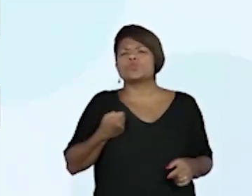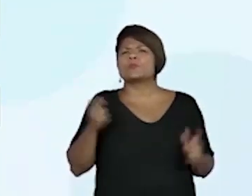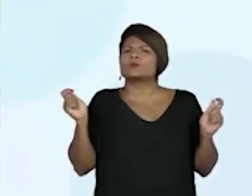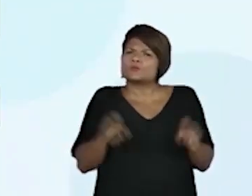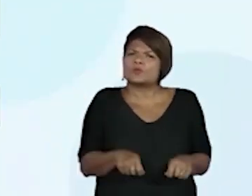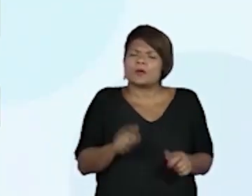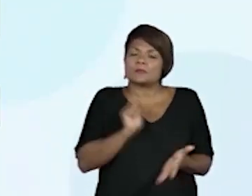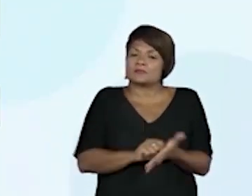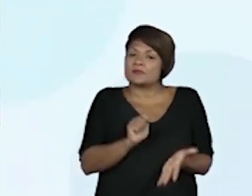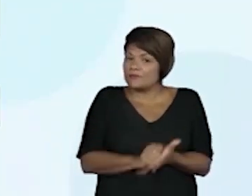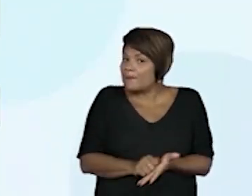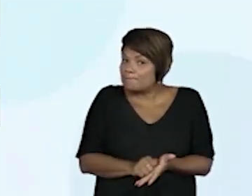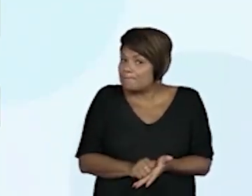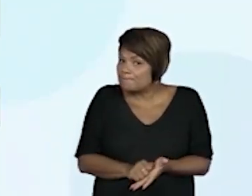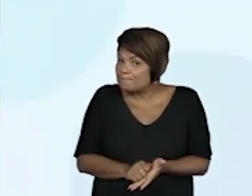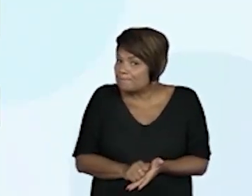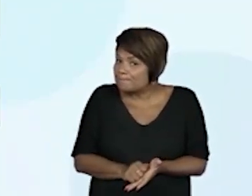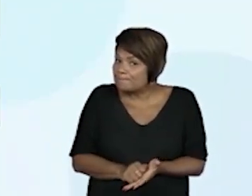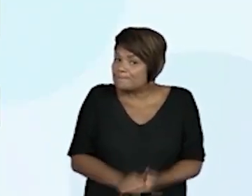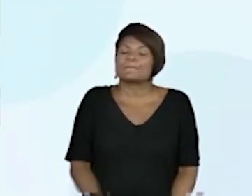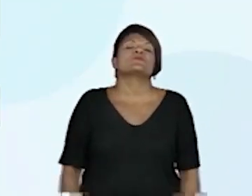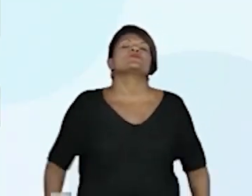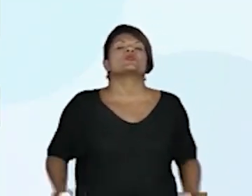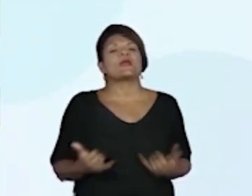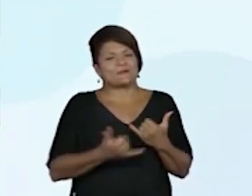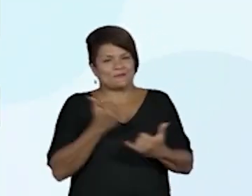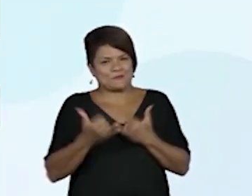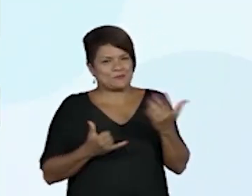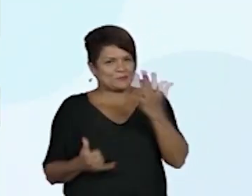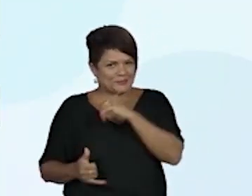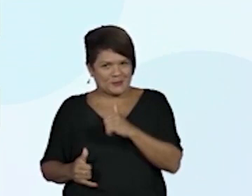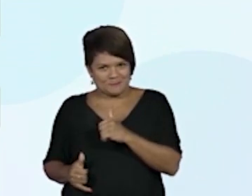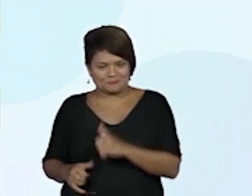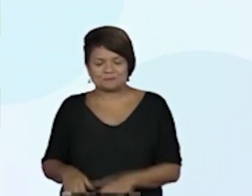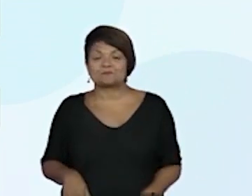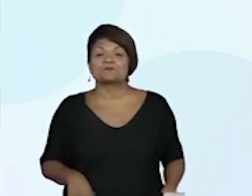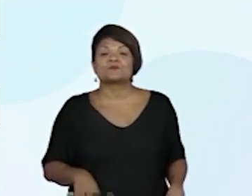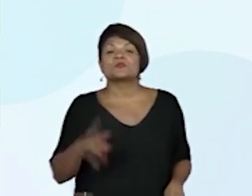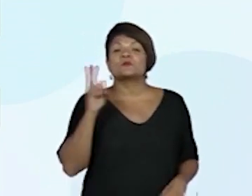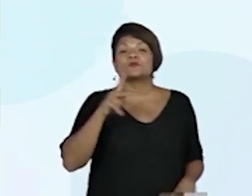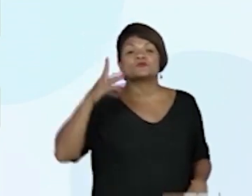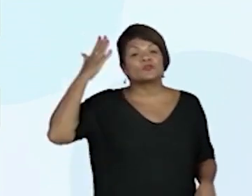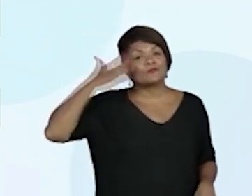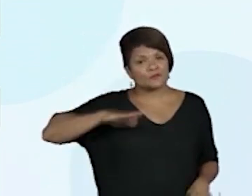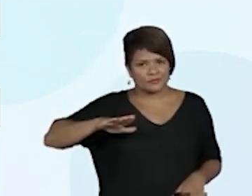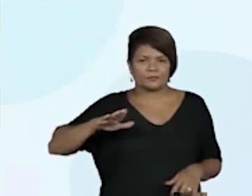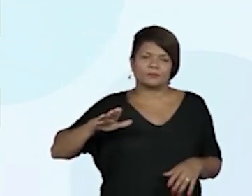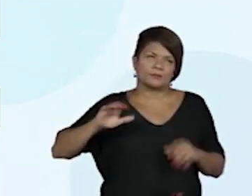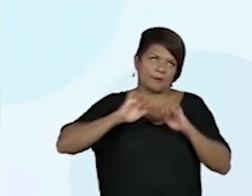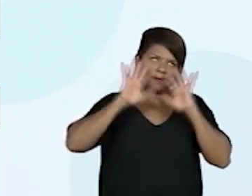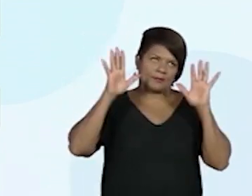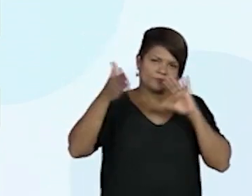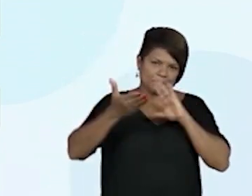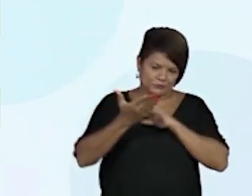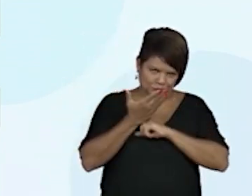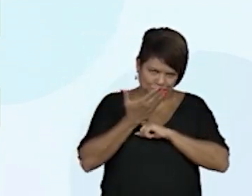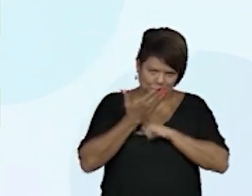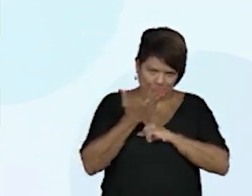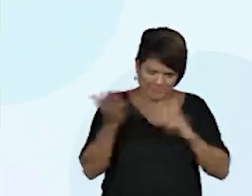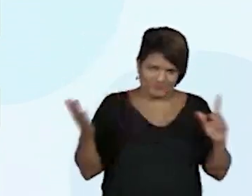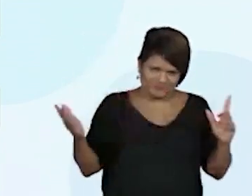possível escrever? E aí a gente vai brincar um pouquinho. A Prof. Fran vai me ajudar, claro. Então,